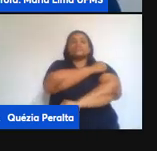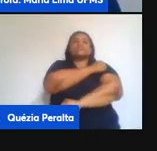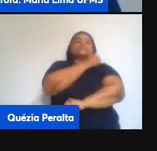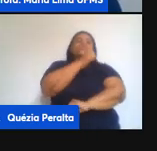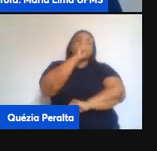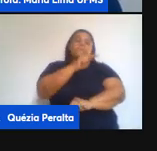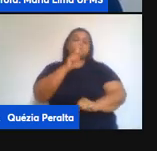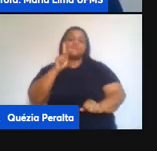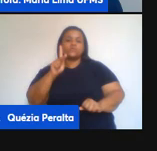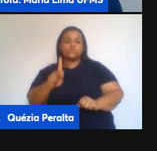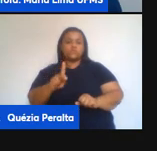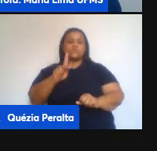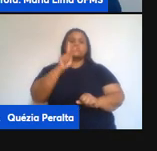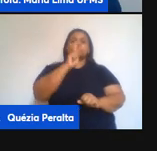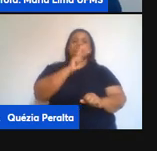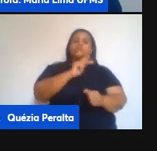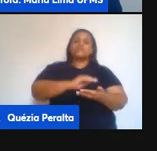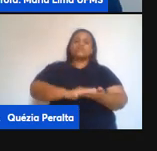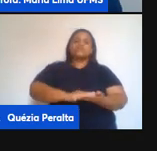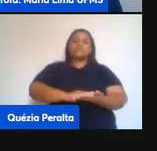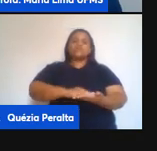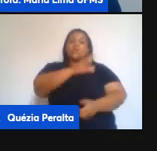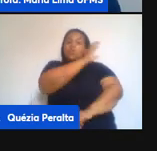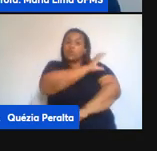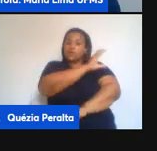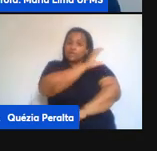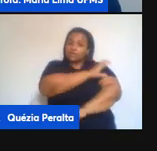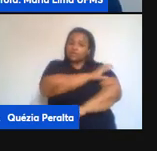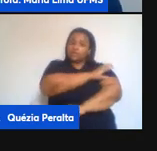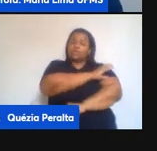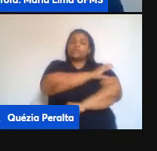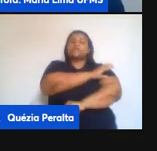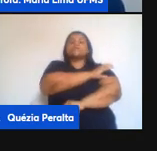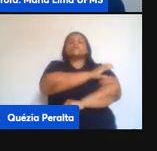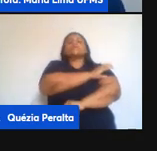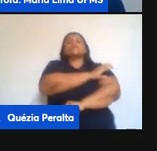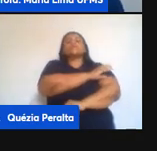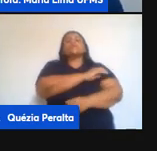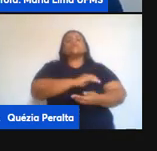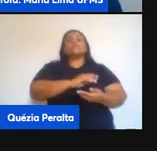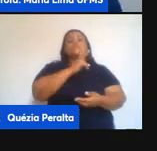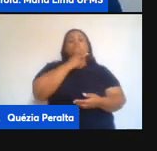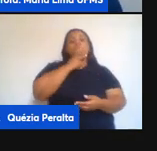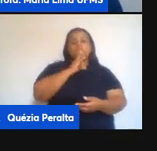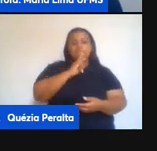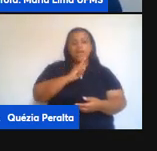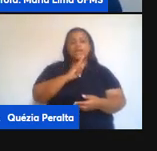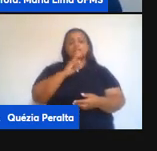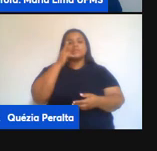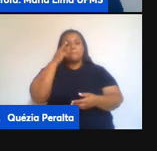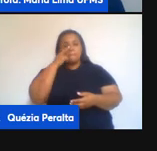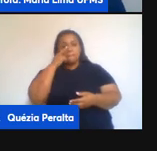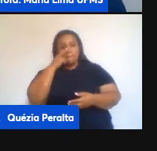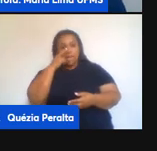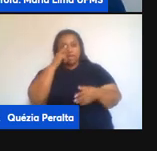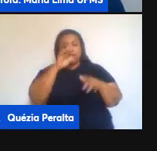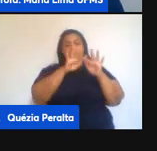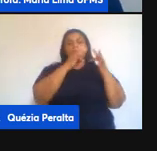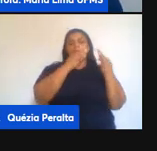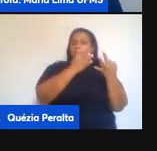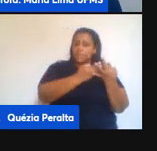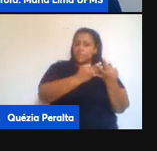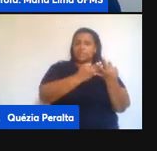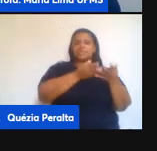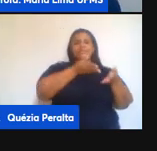professores, professoras, coordenadores, coordenadoras, pais, mães, família